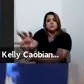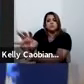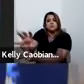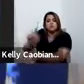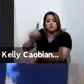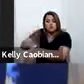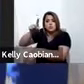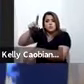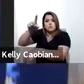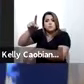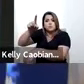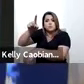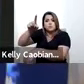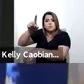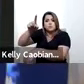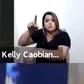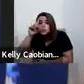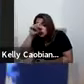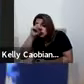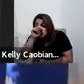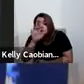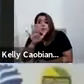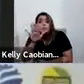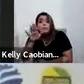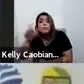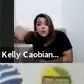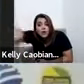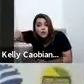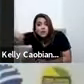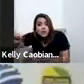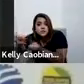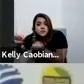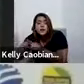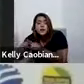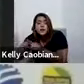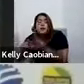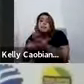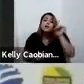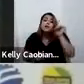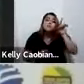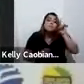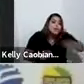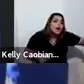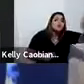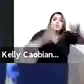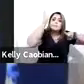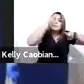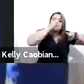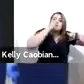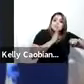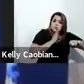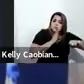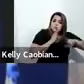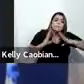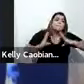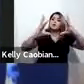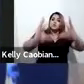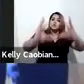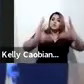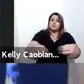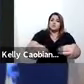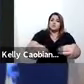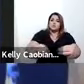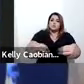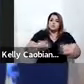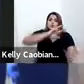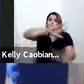extrema dificuldade, não para os trabalhadores da Renault, mas para todos os brasileiros e para todos os cidadãos do mundo